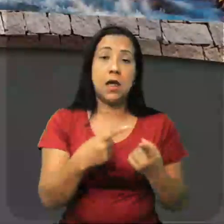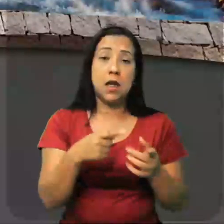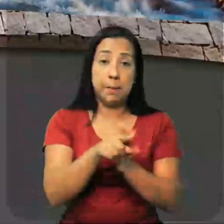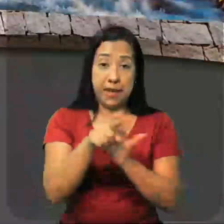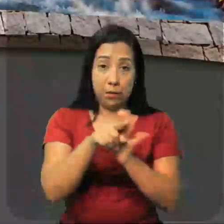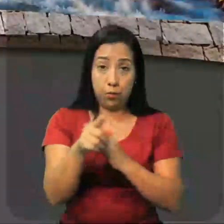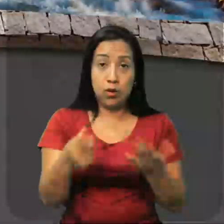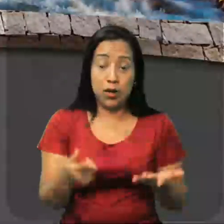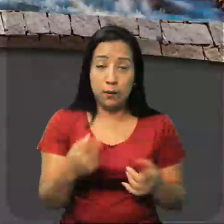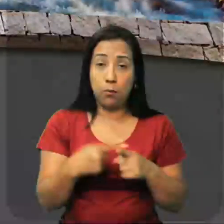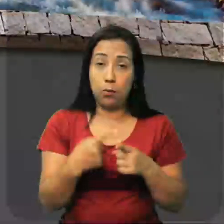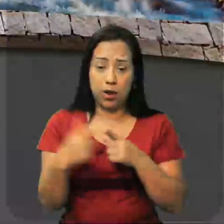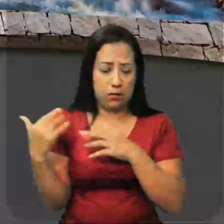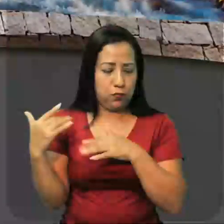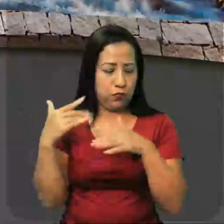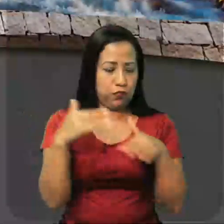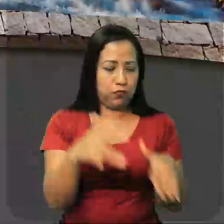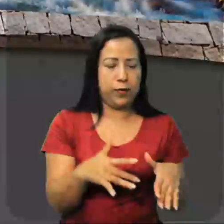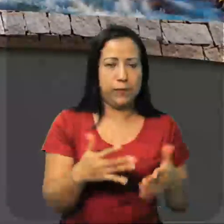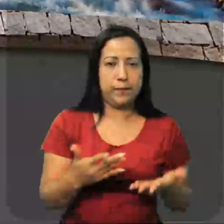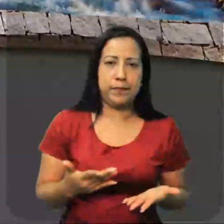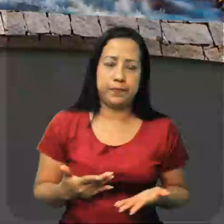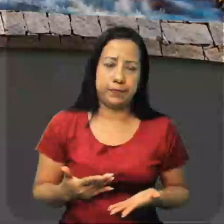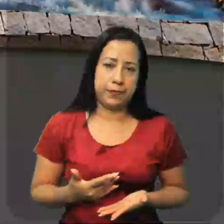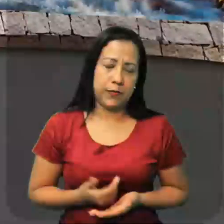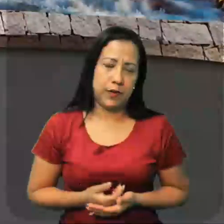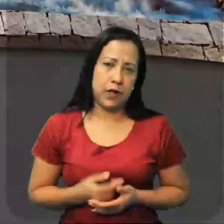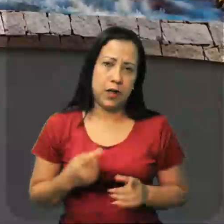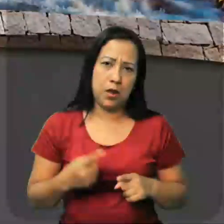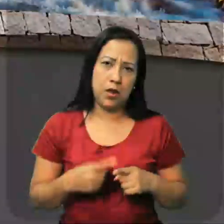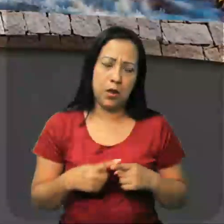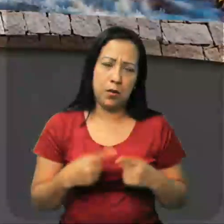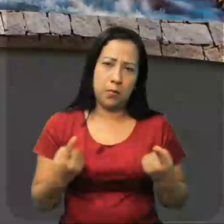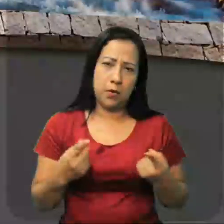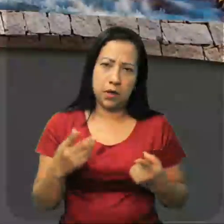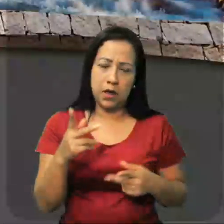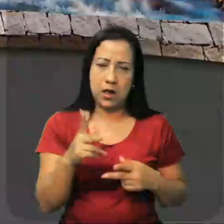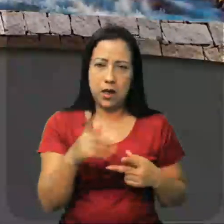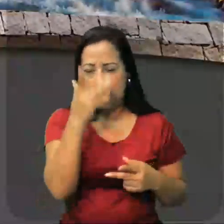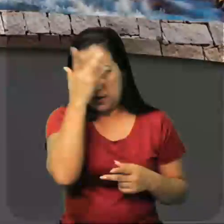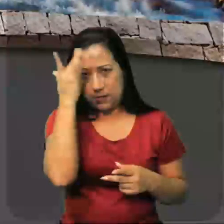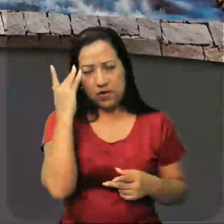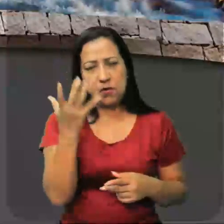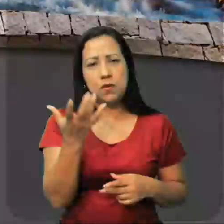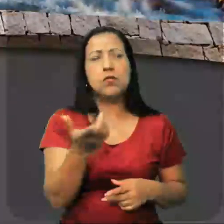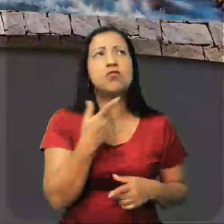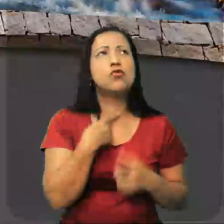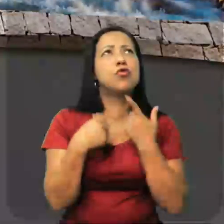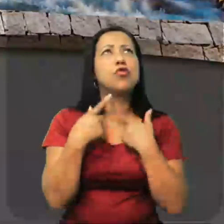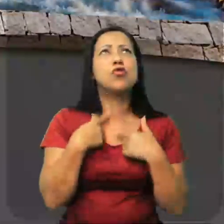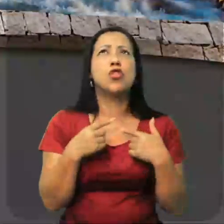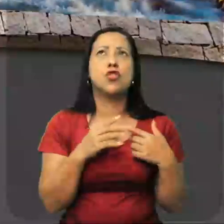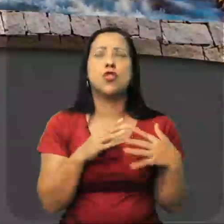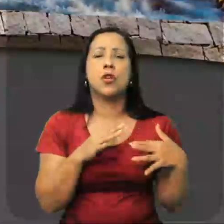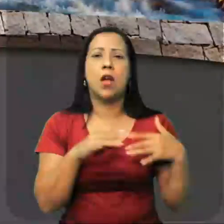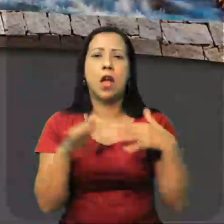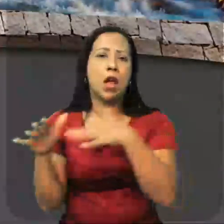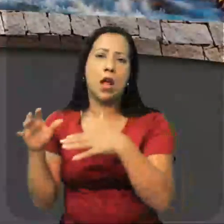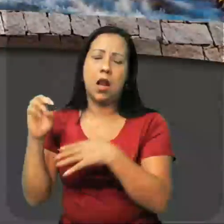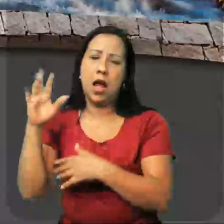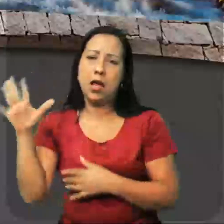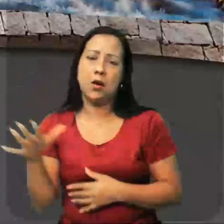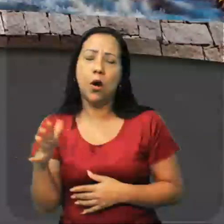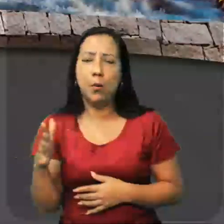incentivada. Ok? Por que a turma quer ir para a Europa? Porque a questão econômica na Europa é melhor. Por que quer ir para os Estados Unidos? Porque lá é